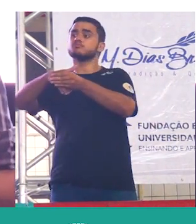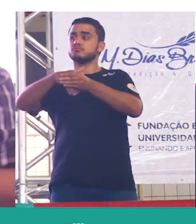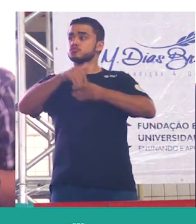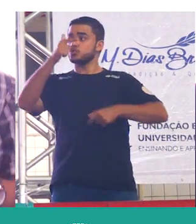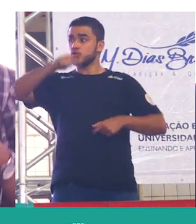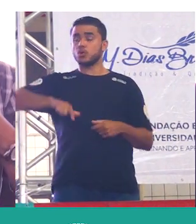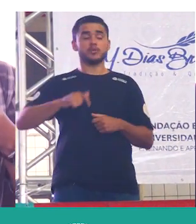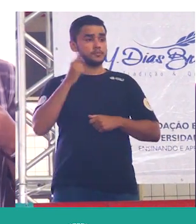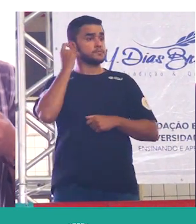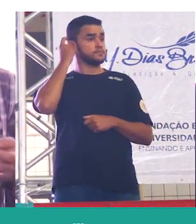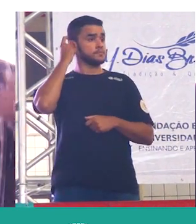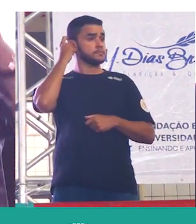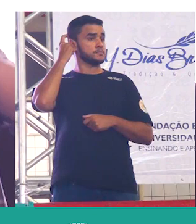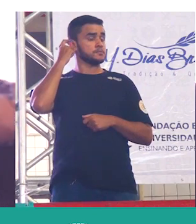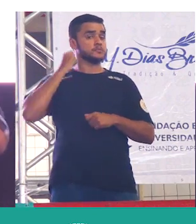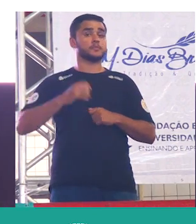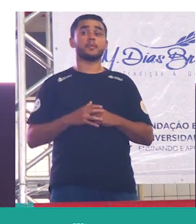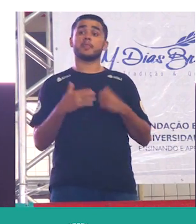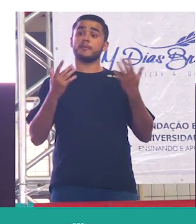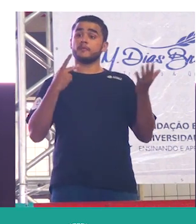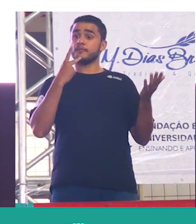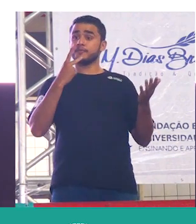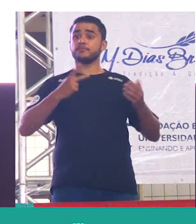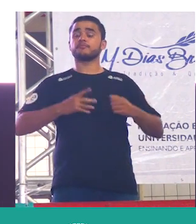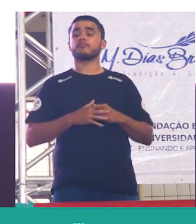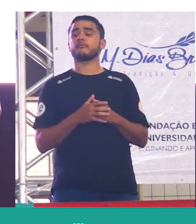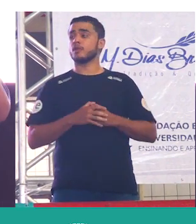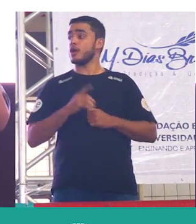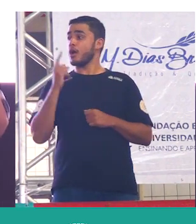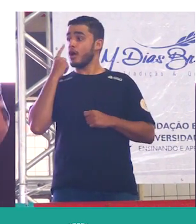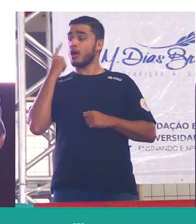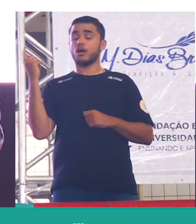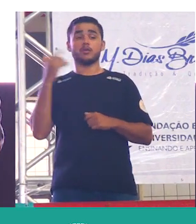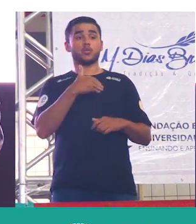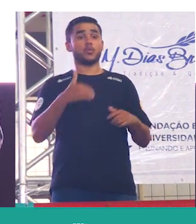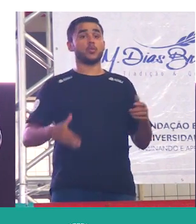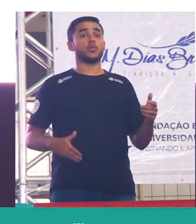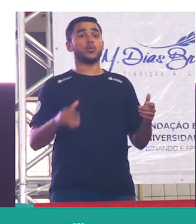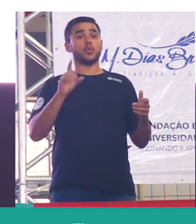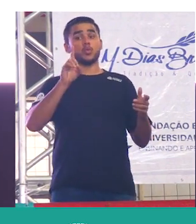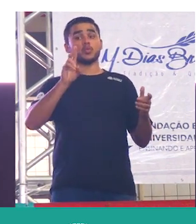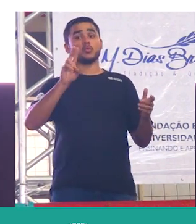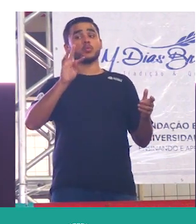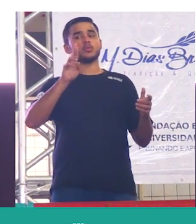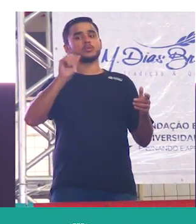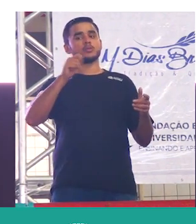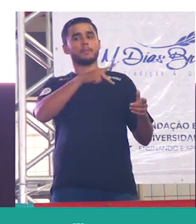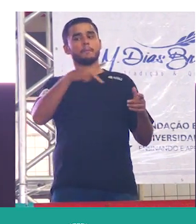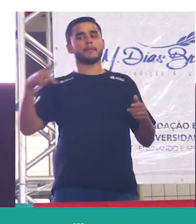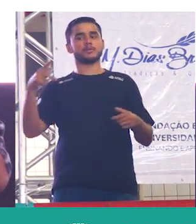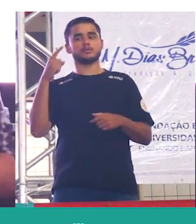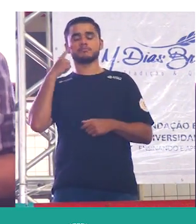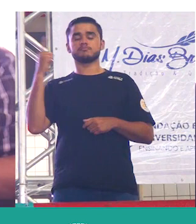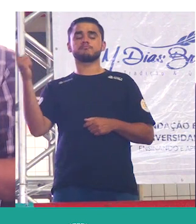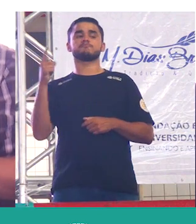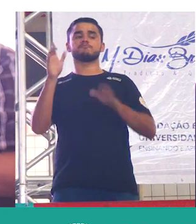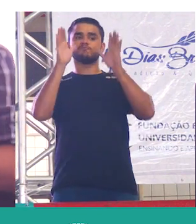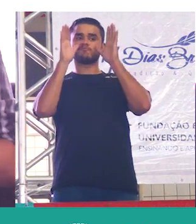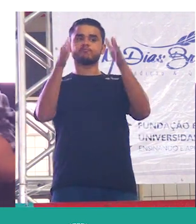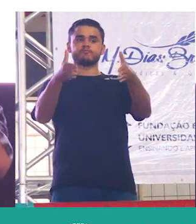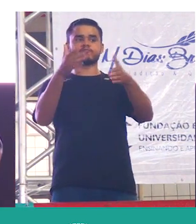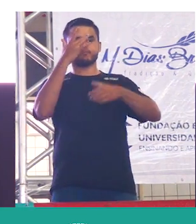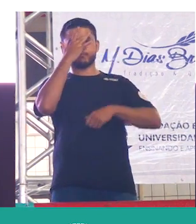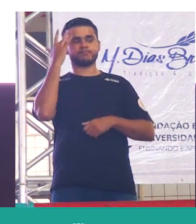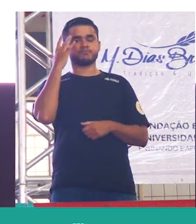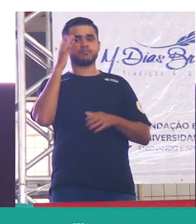Vargas. Agora, por outro lado, este governo do Dutra, ele perseguia muito